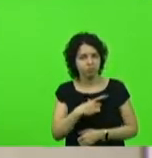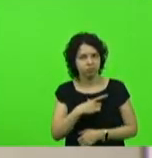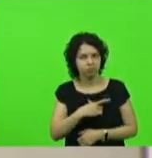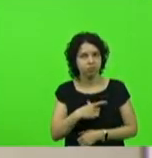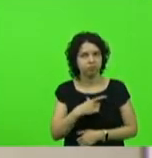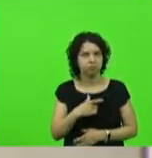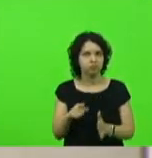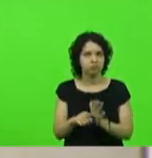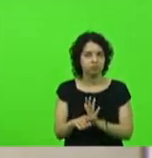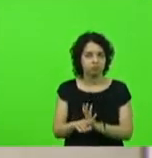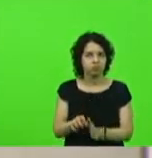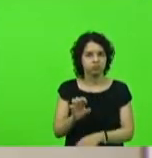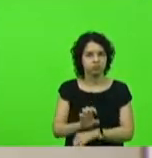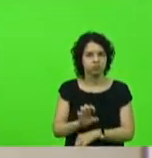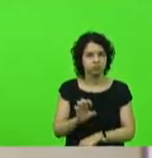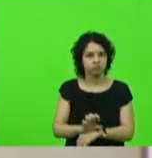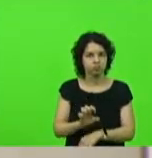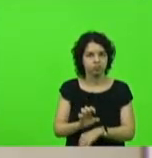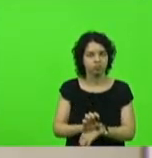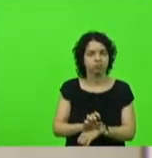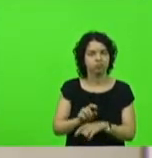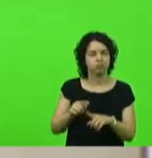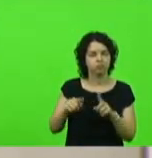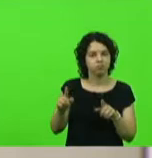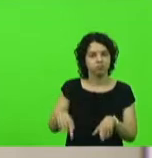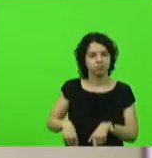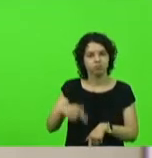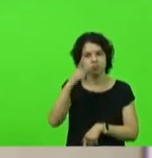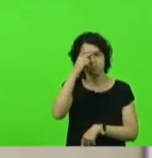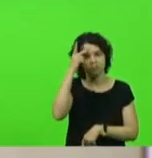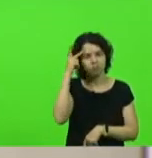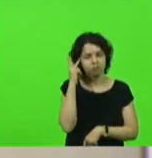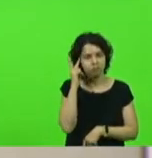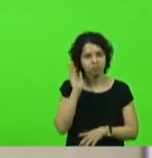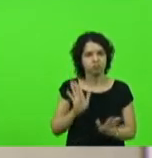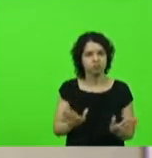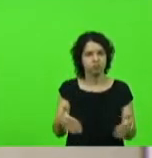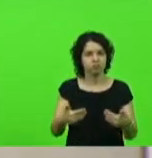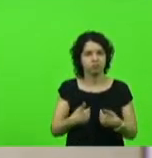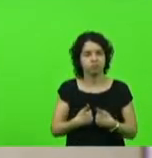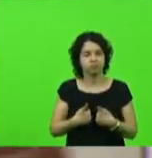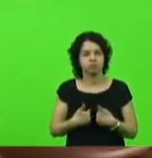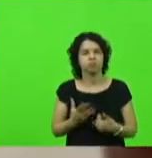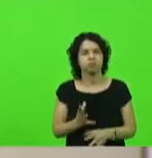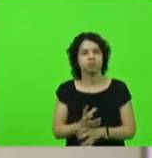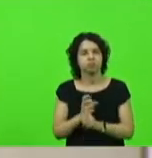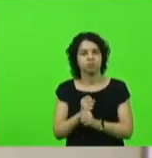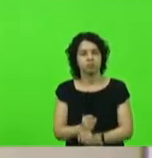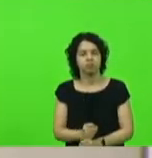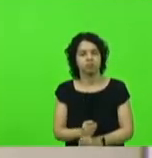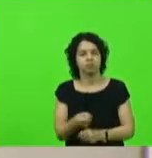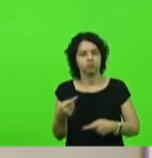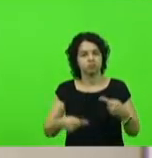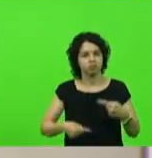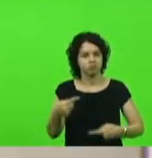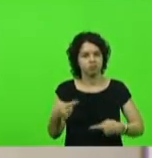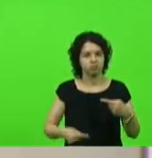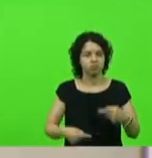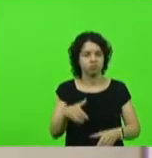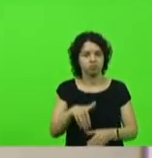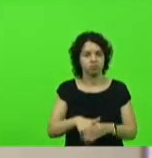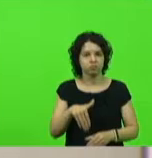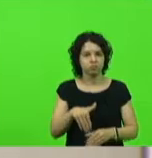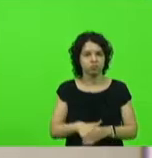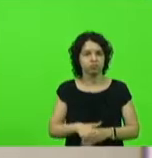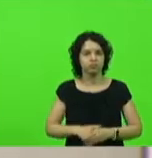levantando o número de pessoas com transtorno de espectro autista. Em discussão. Não havendo quem queira discutir, em votação. Deputados que aprovam,